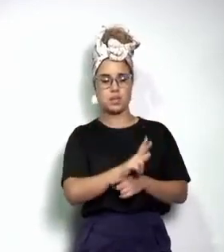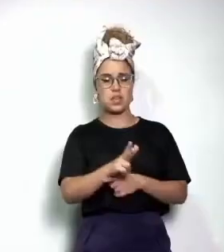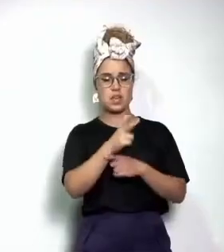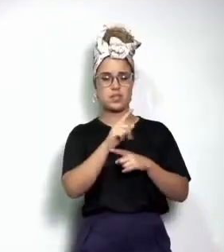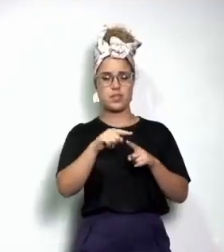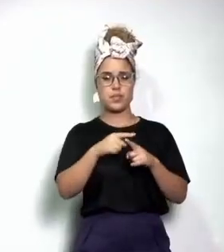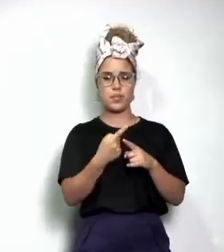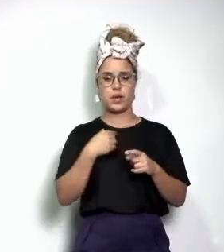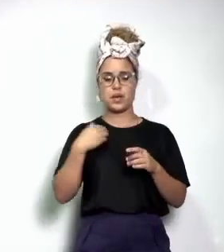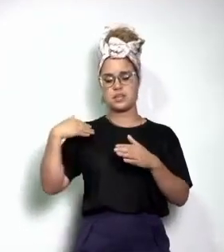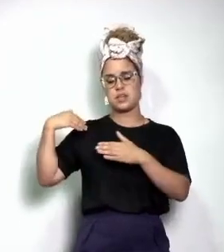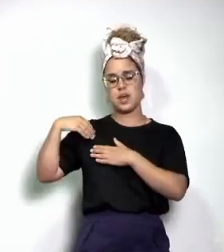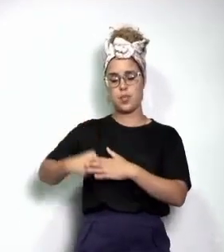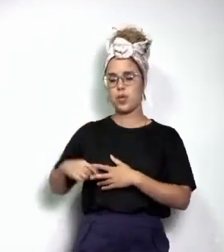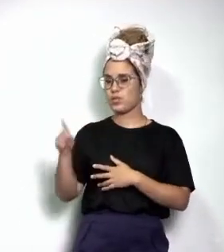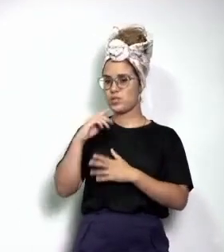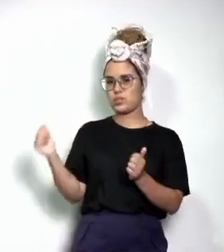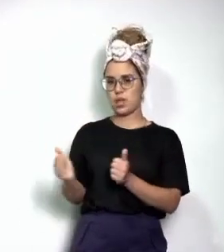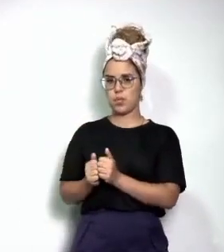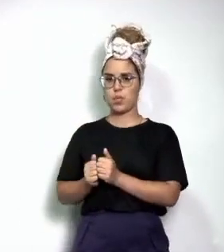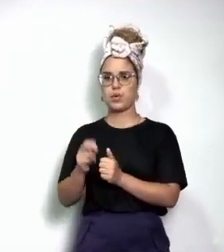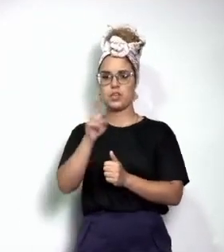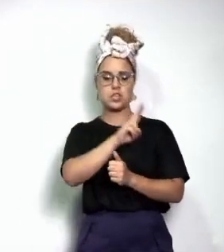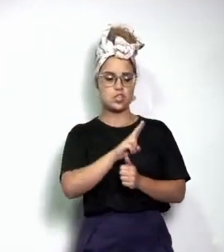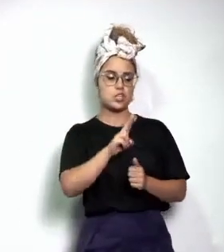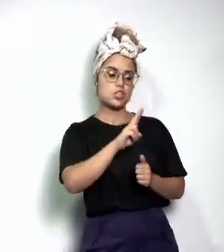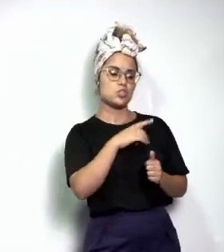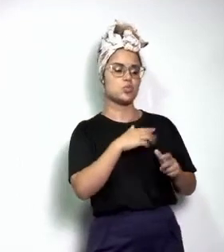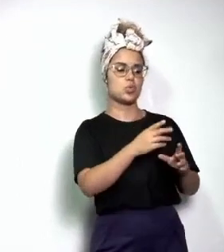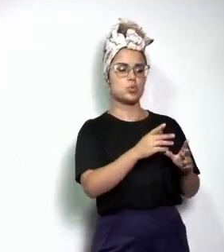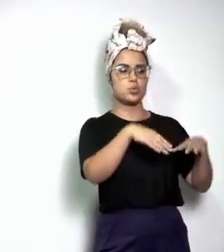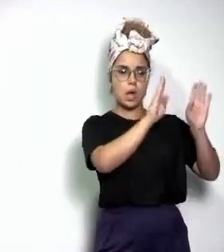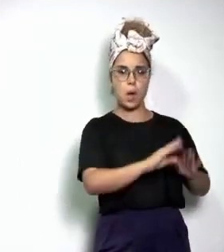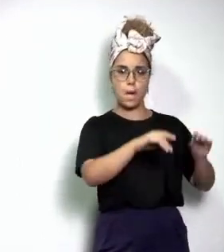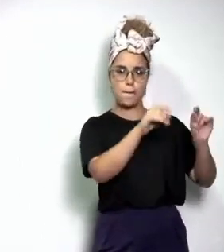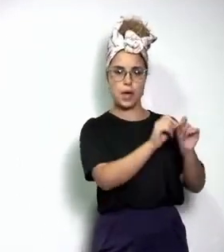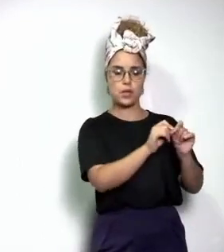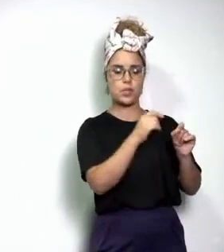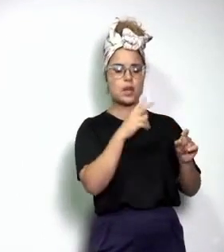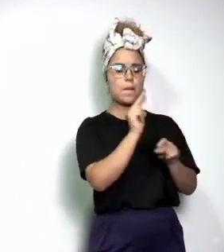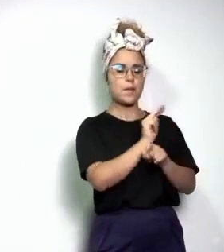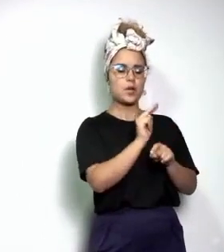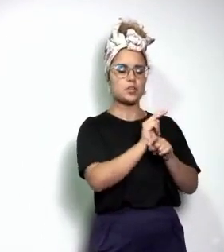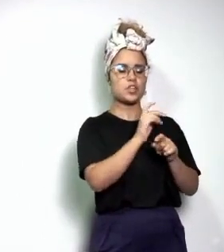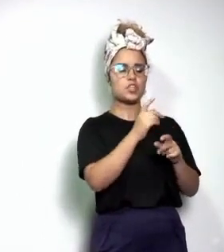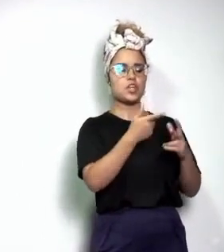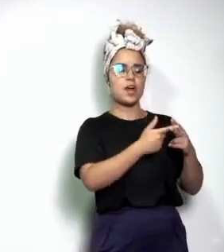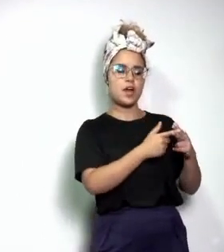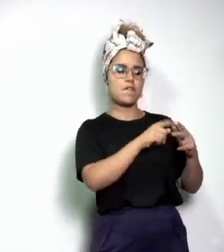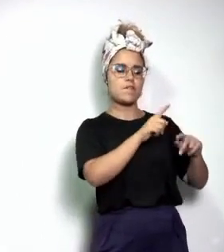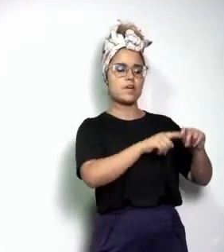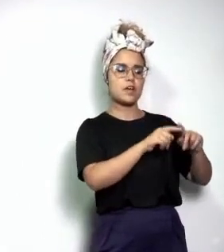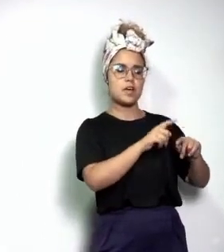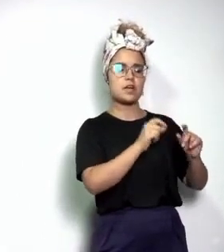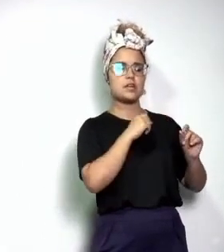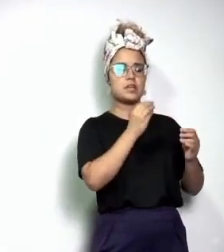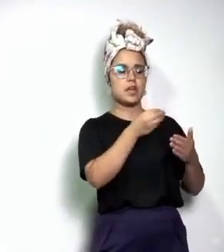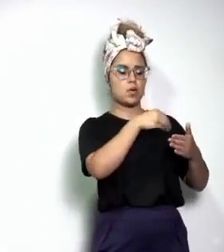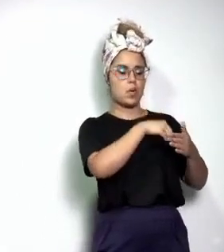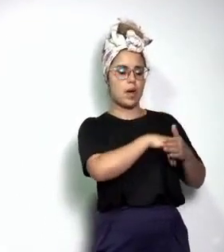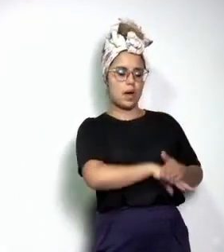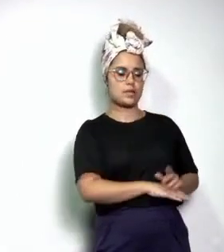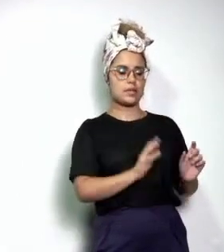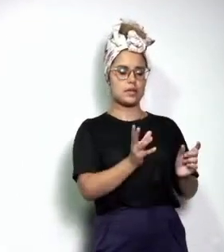a case não está por perto, a gente vai usar esse pano, garantir a proteção dele e armazenar dentro do balde